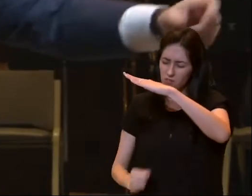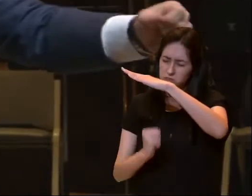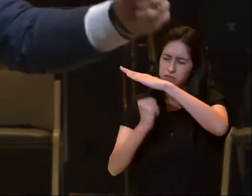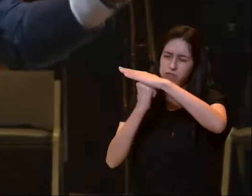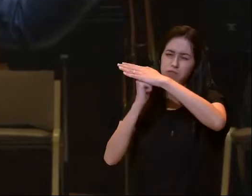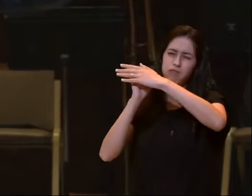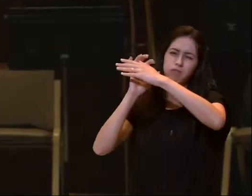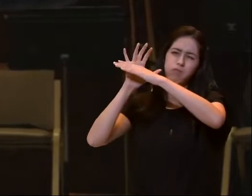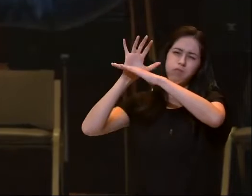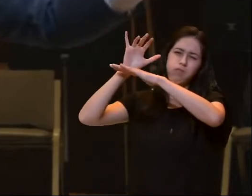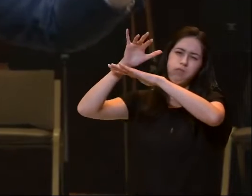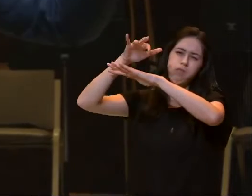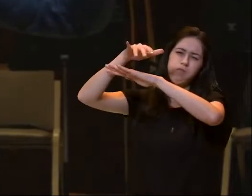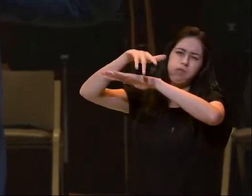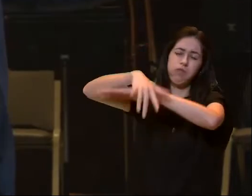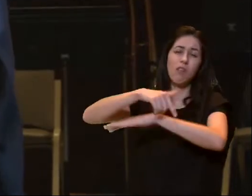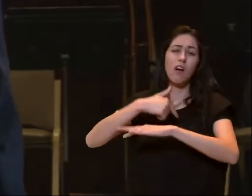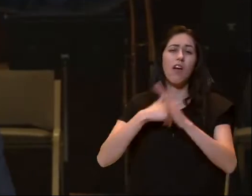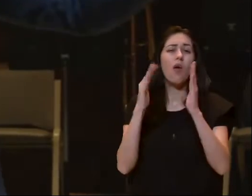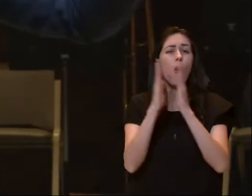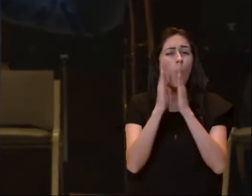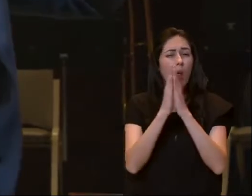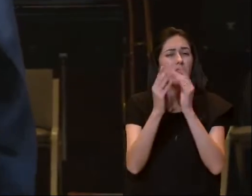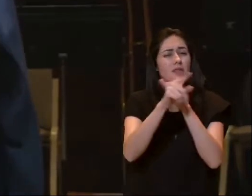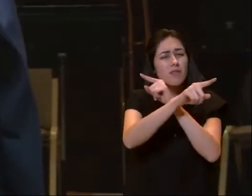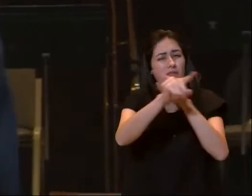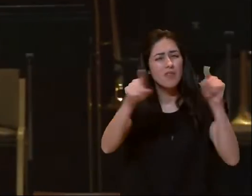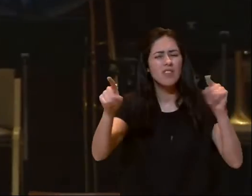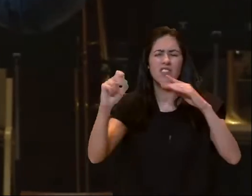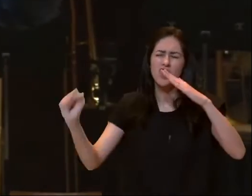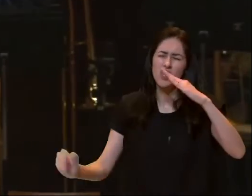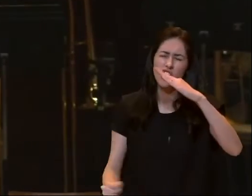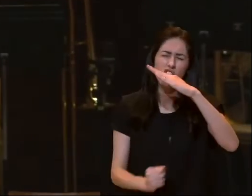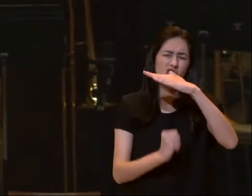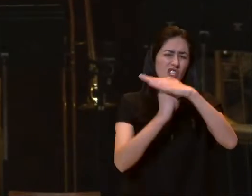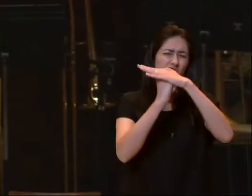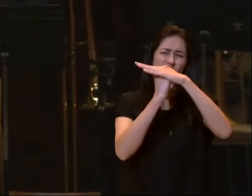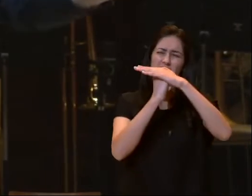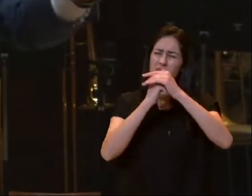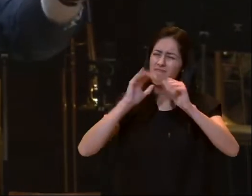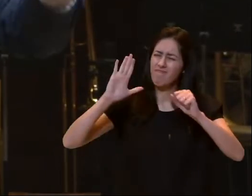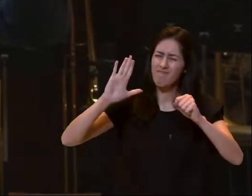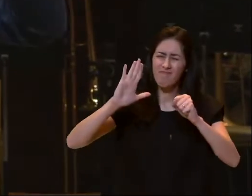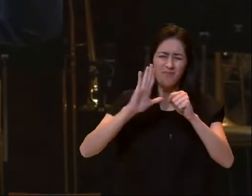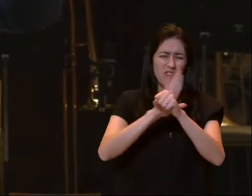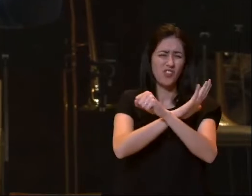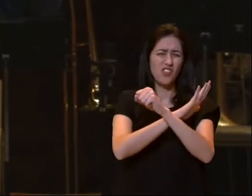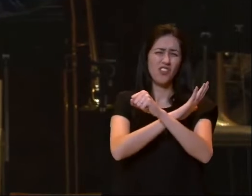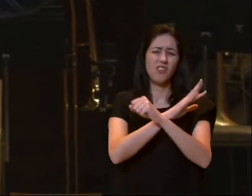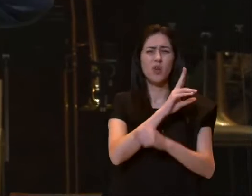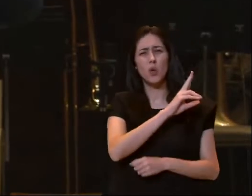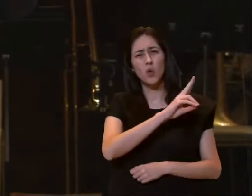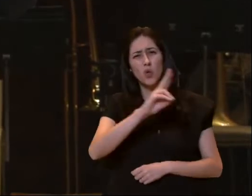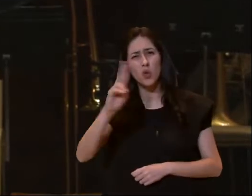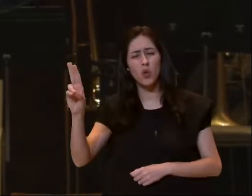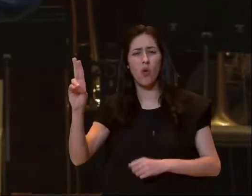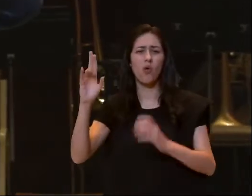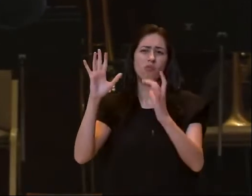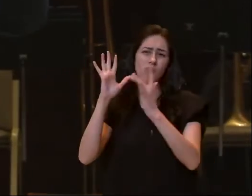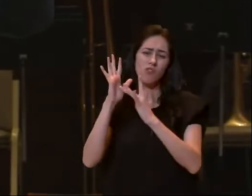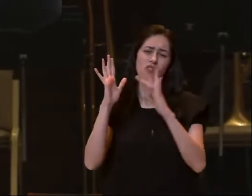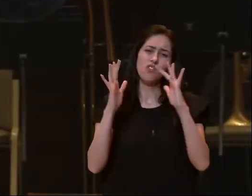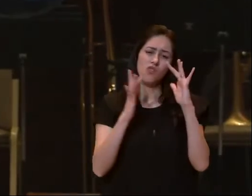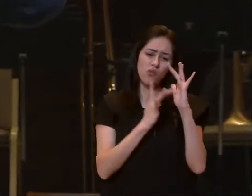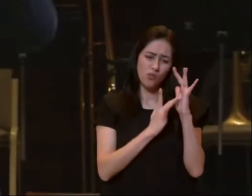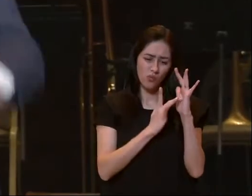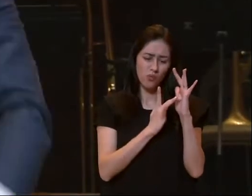transbordar. A minha oração é que vocês transbordem, sejam cheios, sejam plenos, em nome